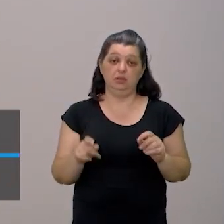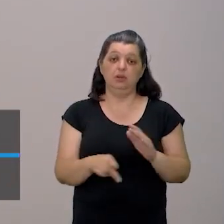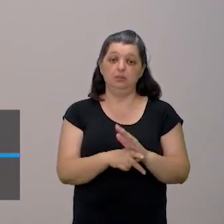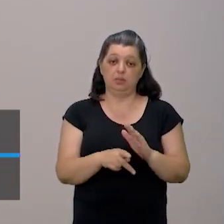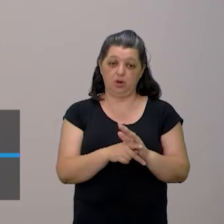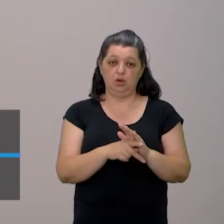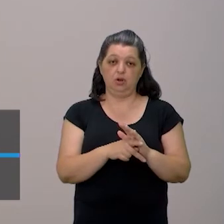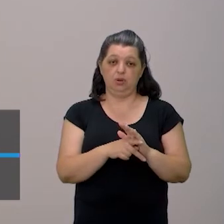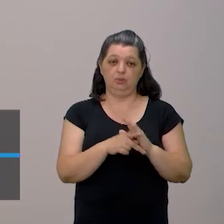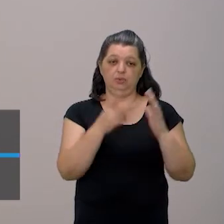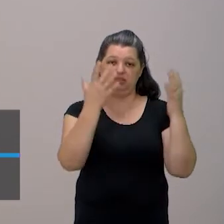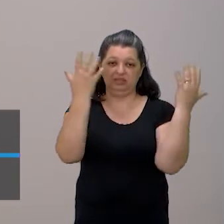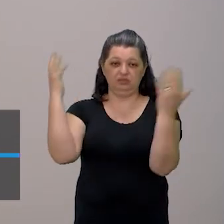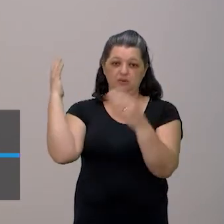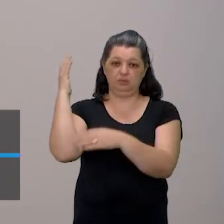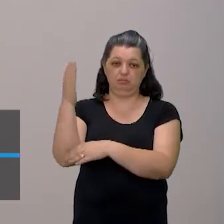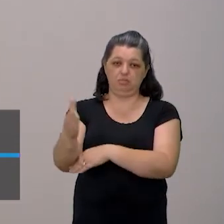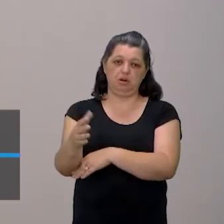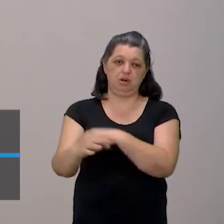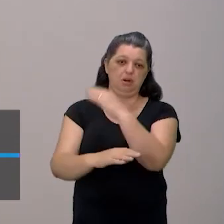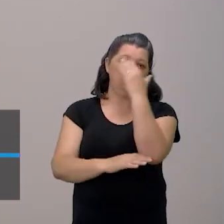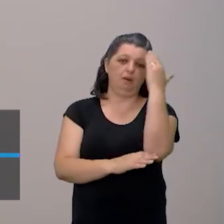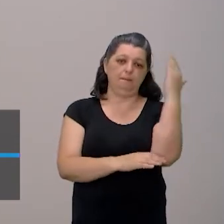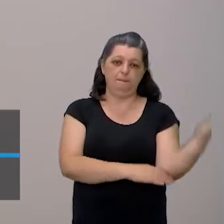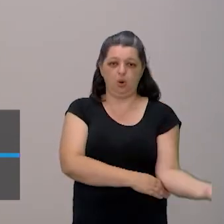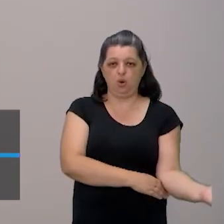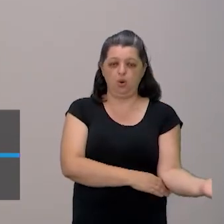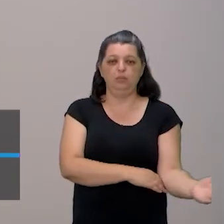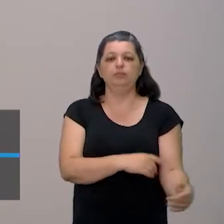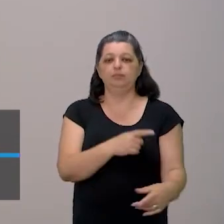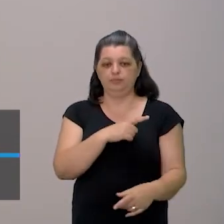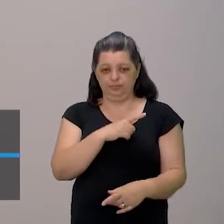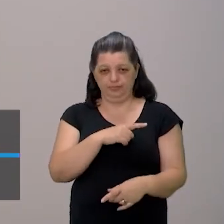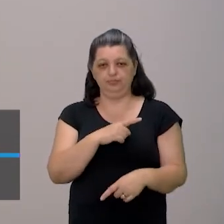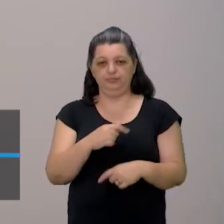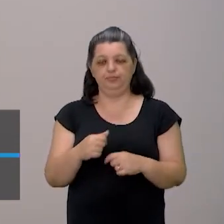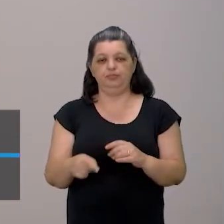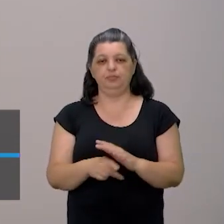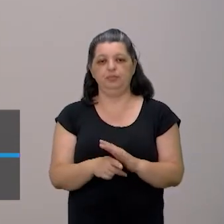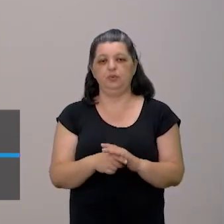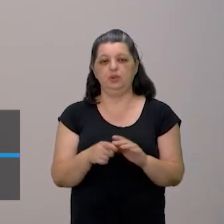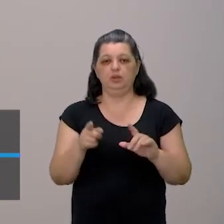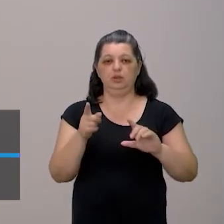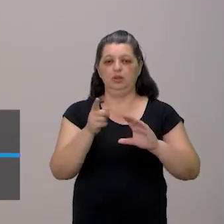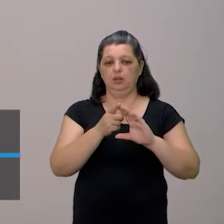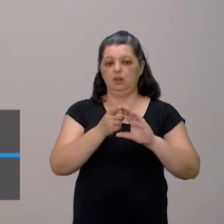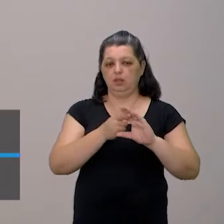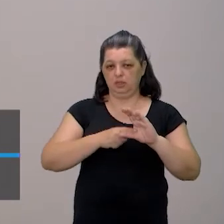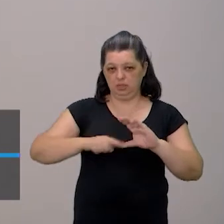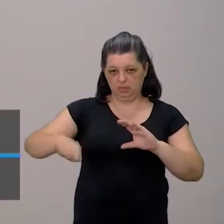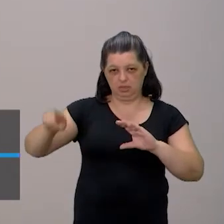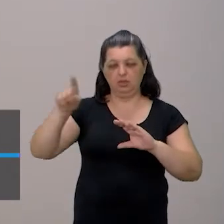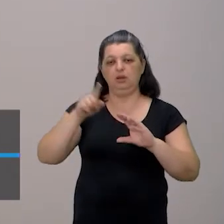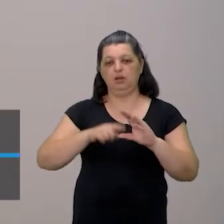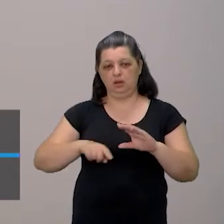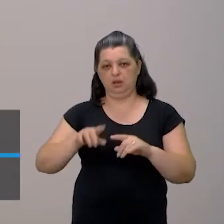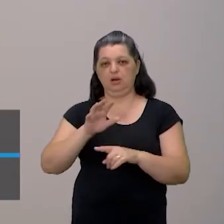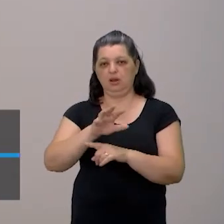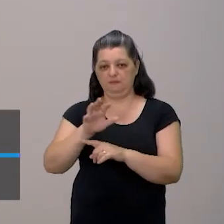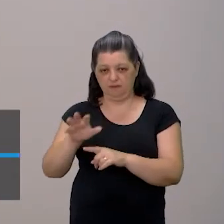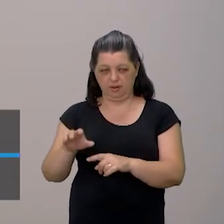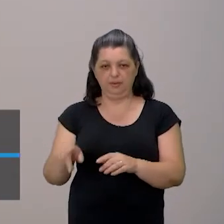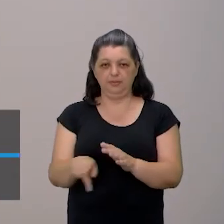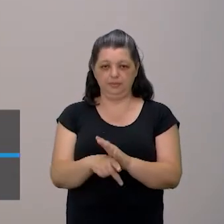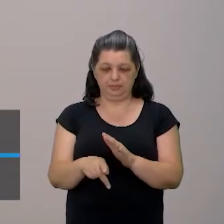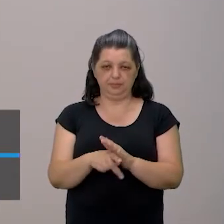desmatamento, né? Porque desmatamento, você vai acabar interferindo no ciclo da água. Perfeito, é isso aí. Porque aí você tem a questão da transpiração